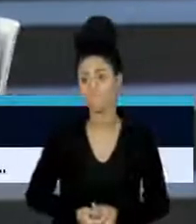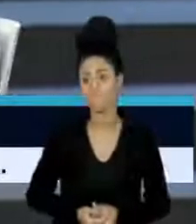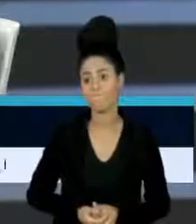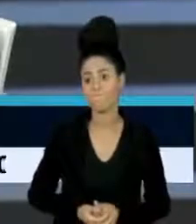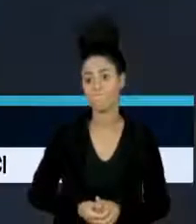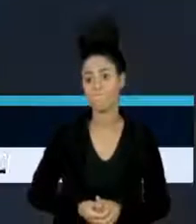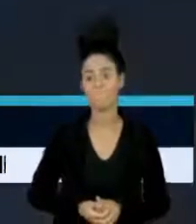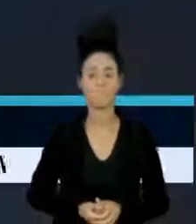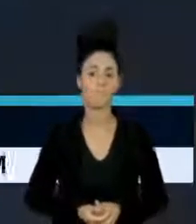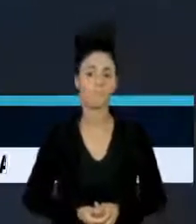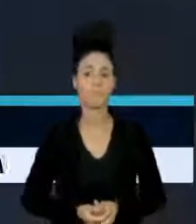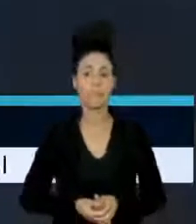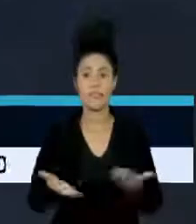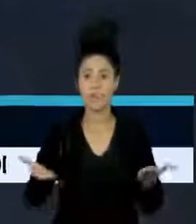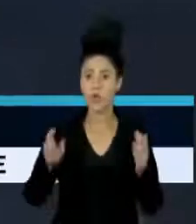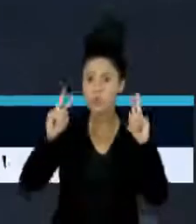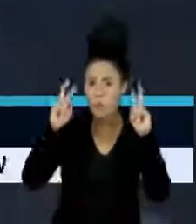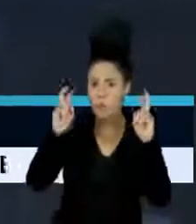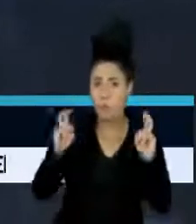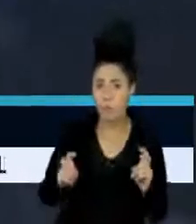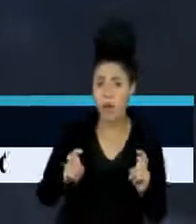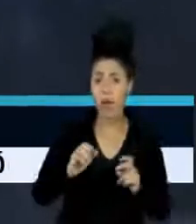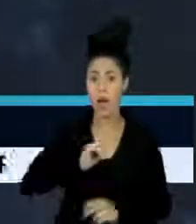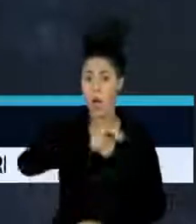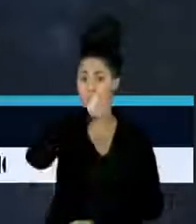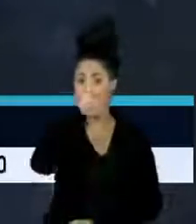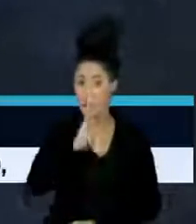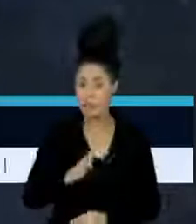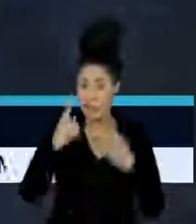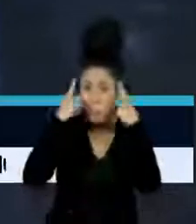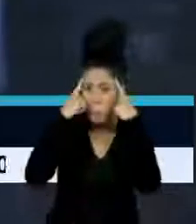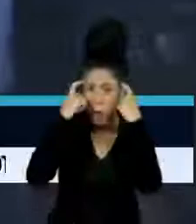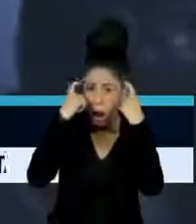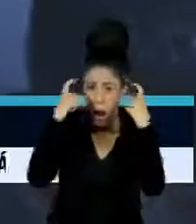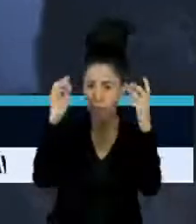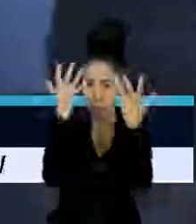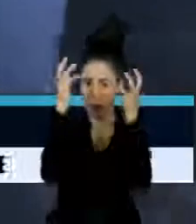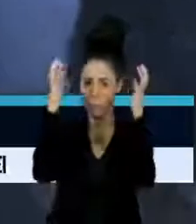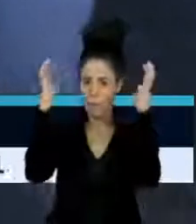A manchete de hoje do The Guardian foi: o Brasil é perigoso para os defensores do meio ambiente. Uhum.